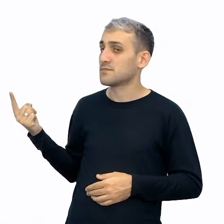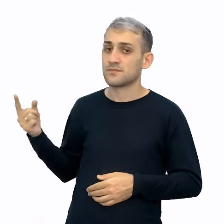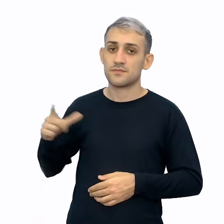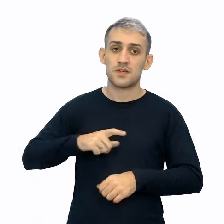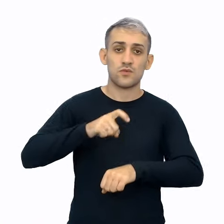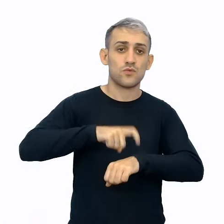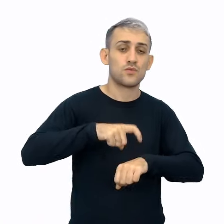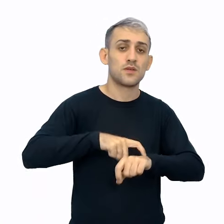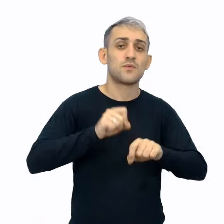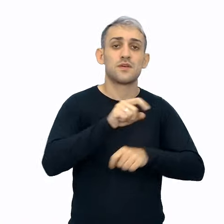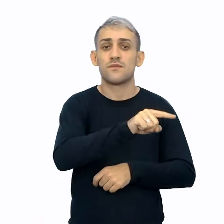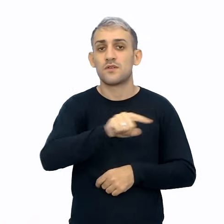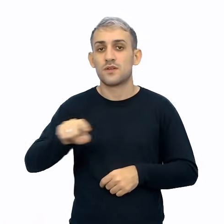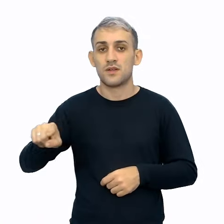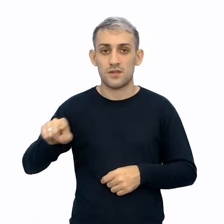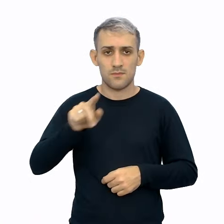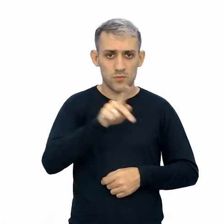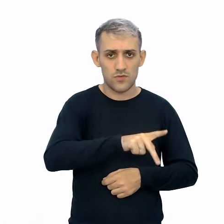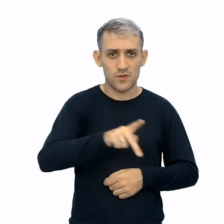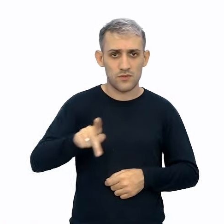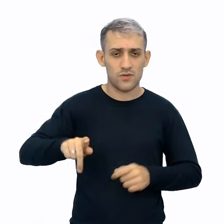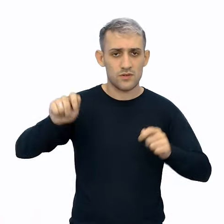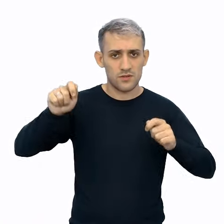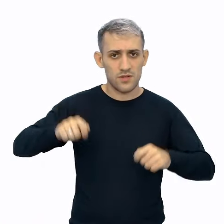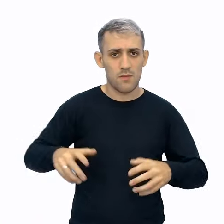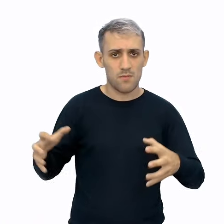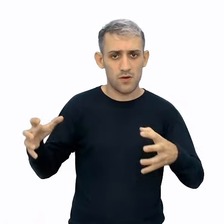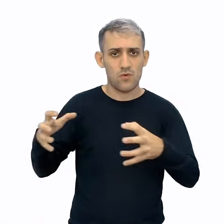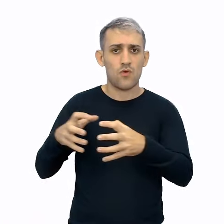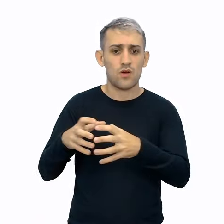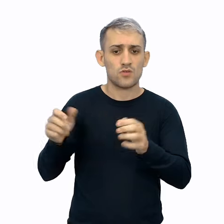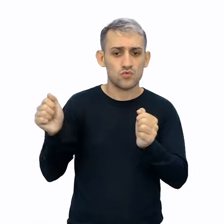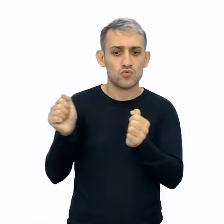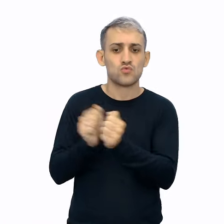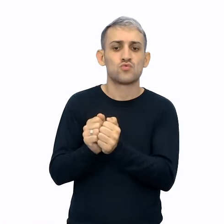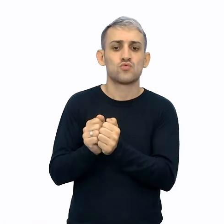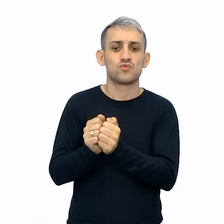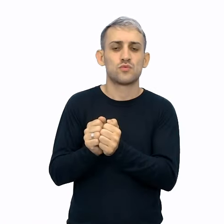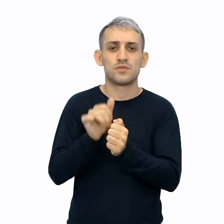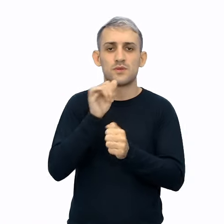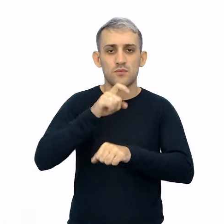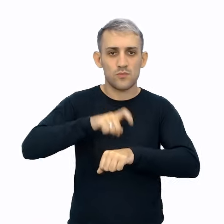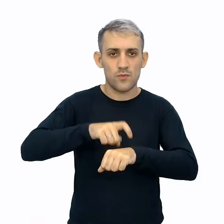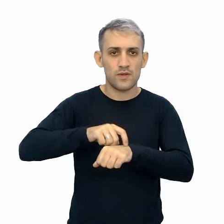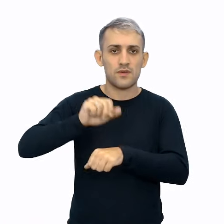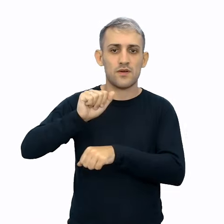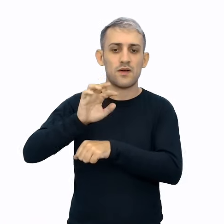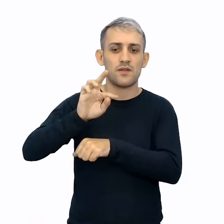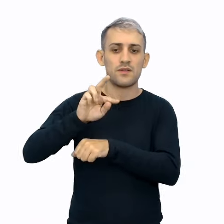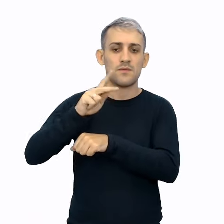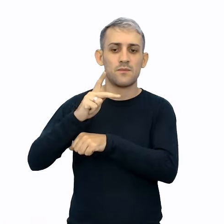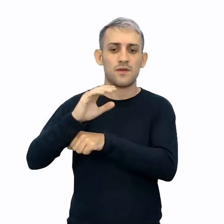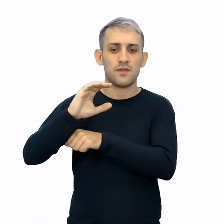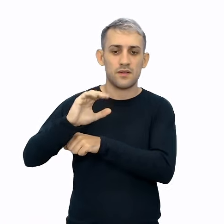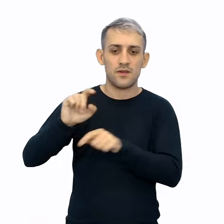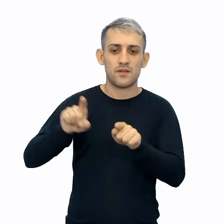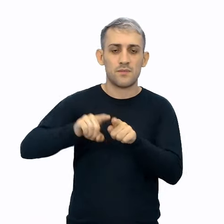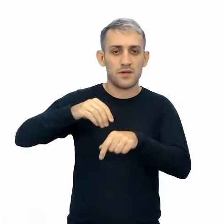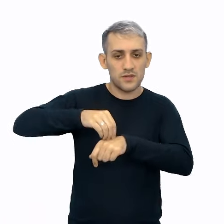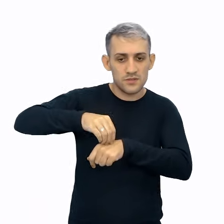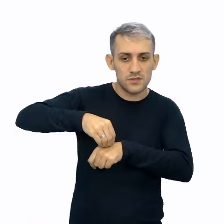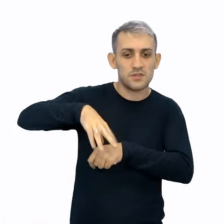em que vocês professores vão se reunir com seus pares nesses momentos da TPC e sugerimos aqui alguns